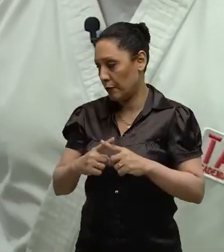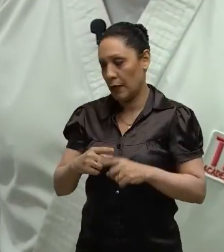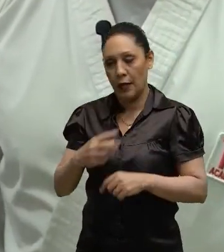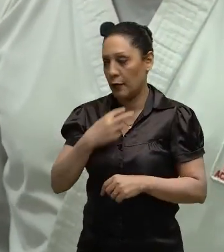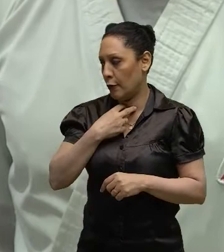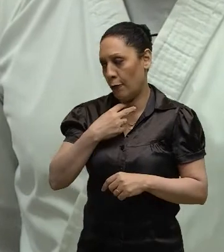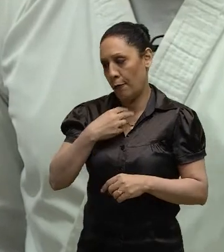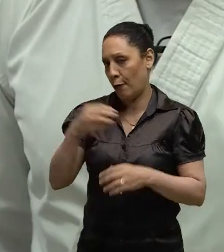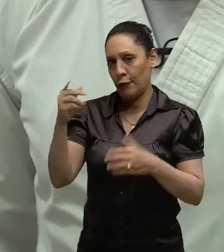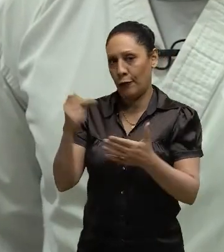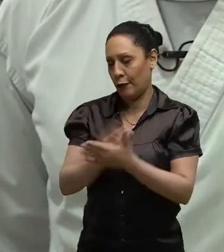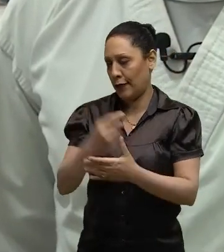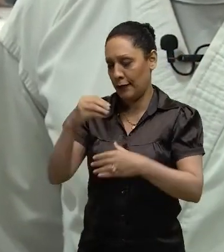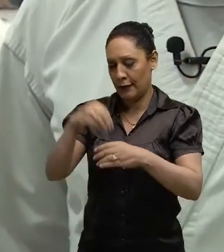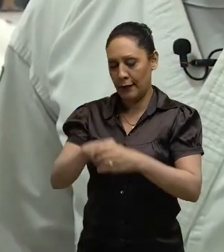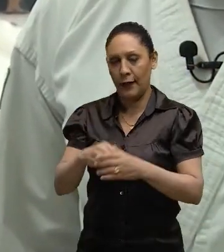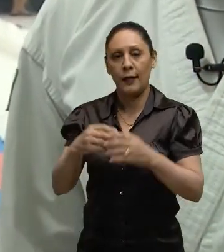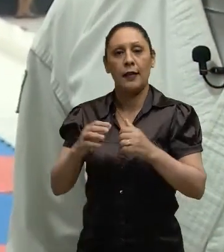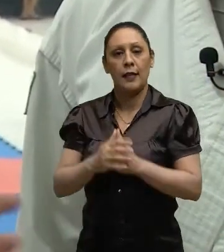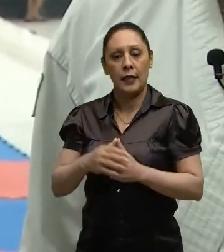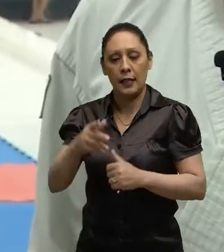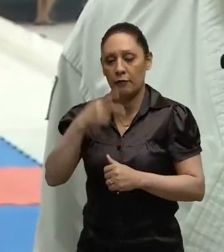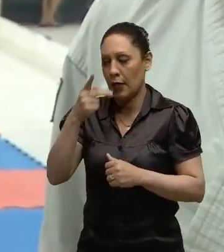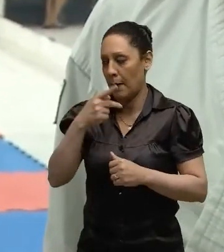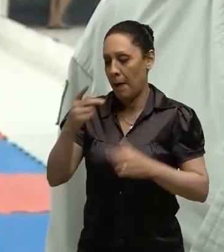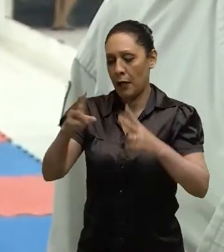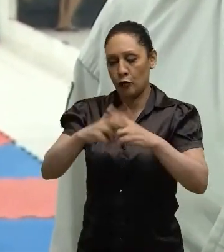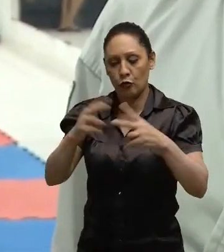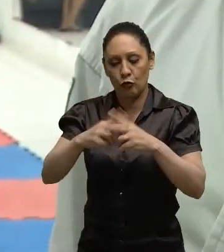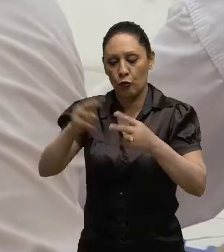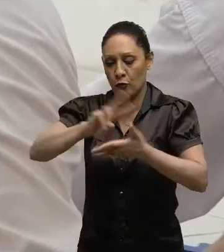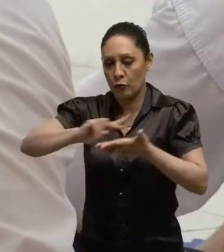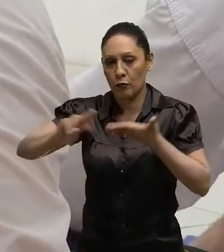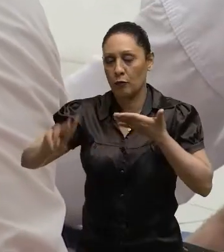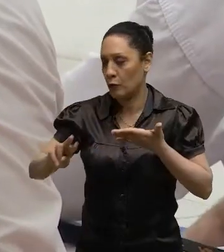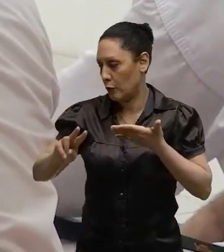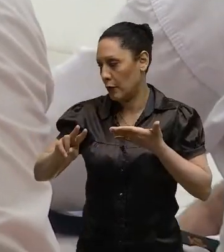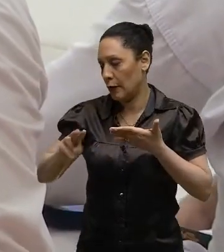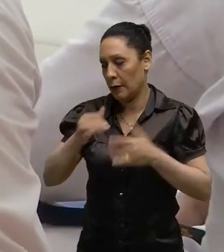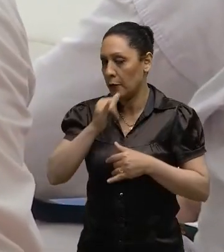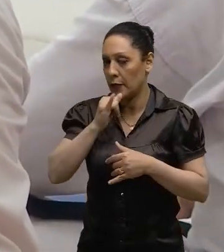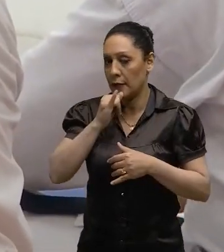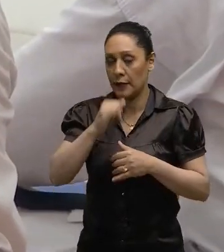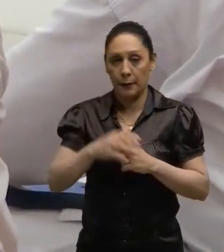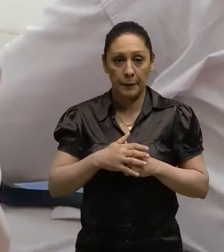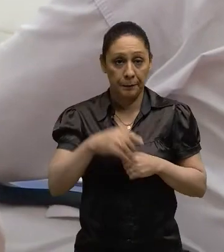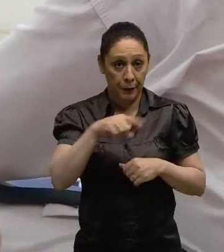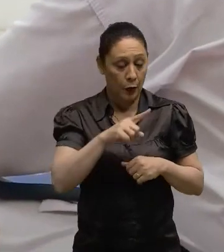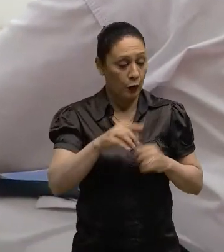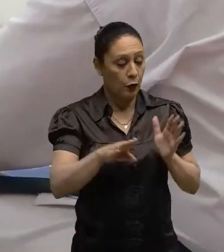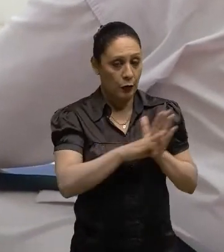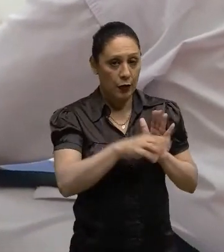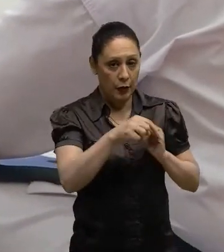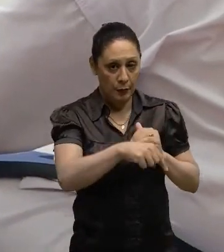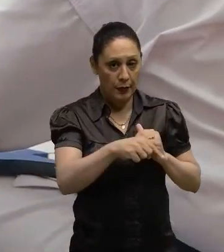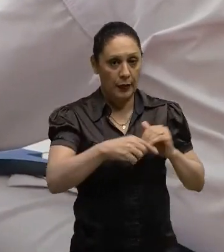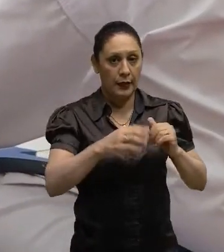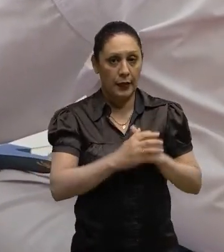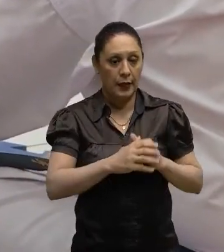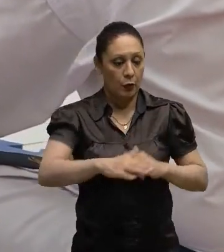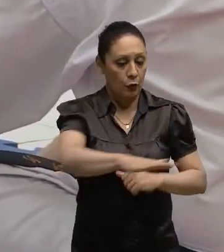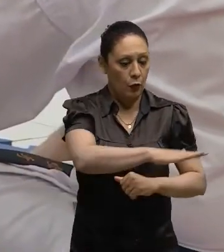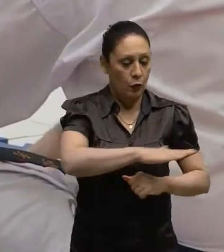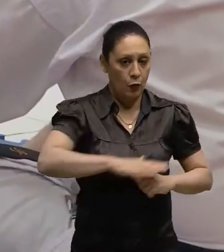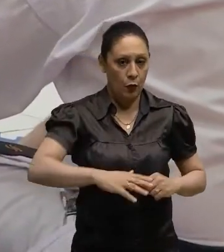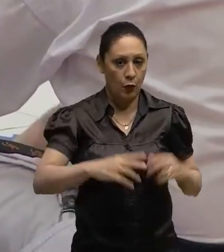pode existir dentro de quem trabalha seriamente com lutas, de uma forma geral, é isso? Por exemplo, quando nós chegamos aqui num tatame, você olha